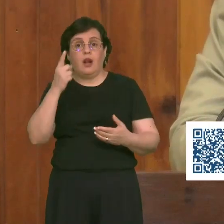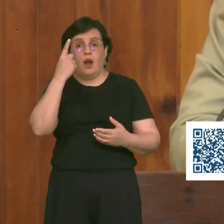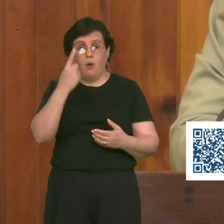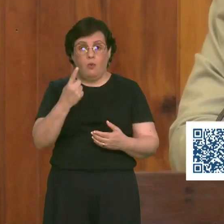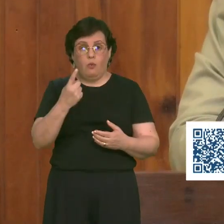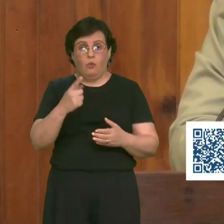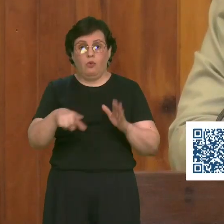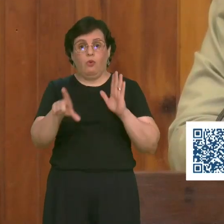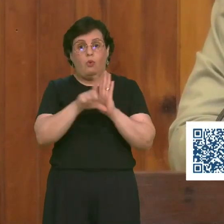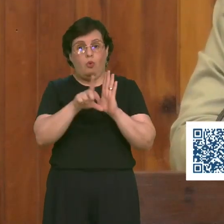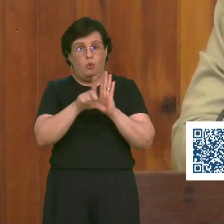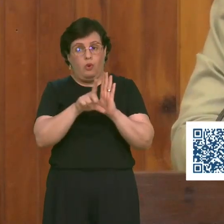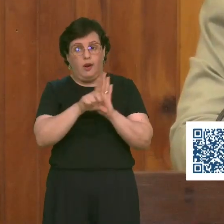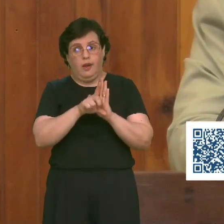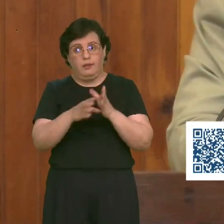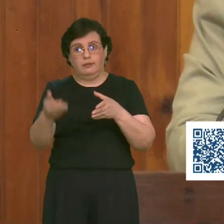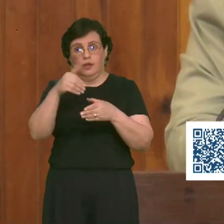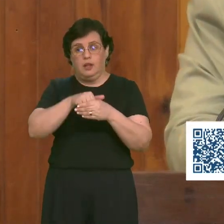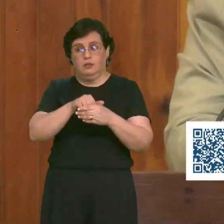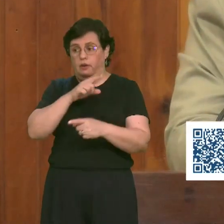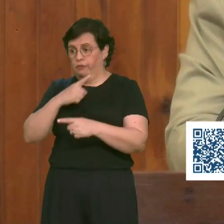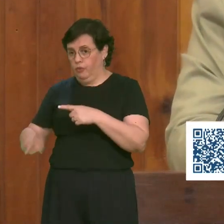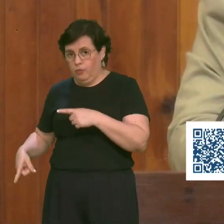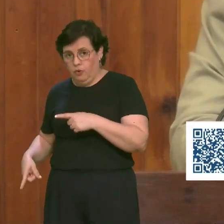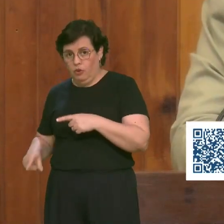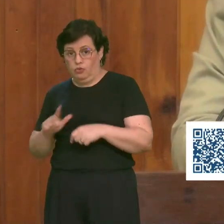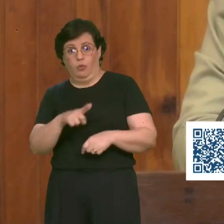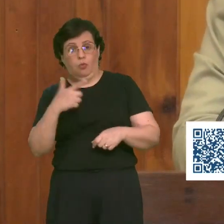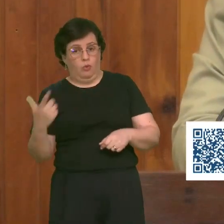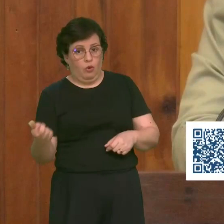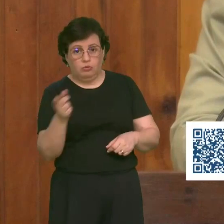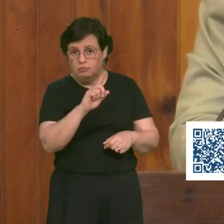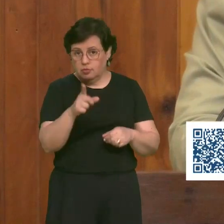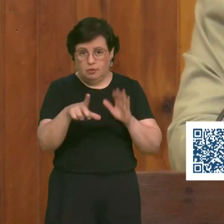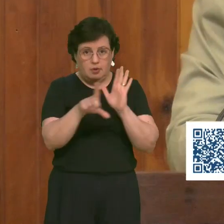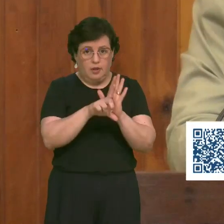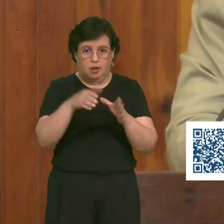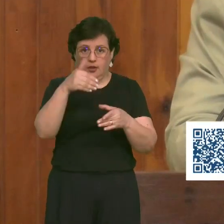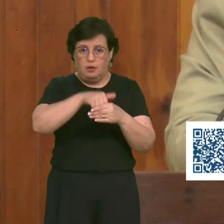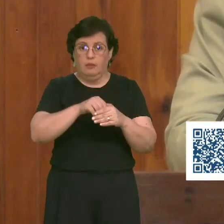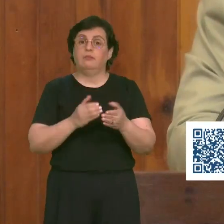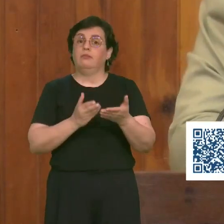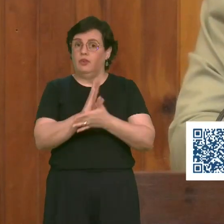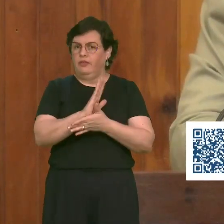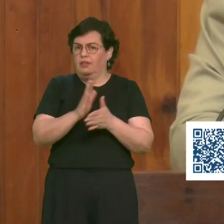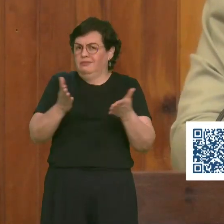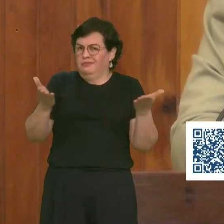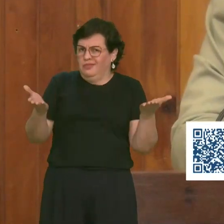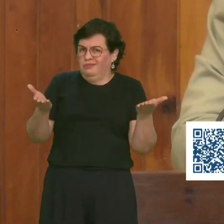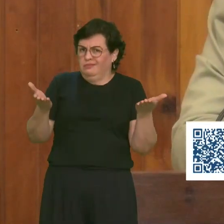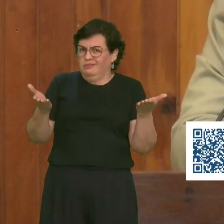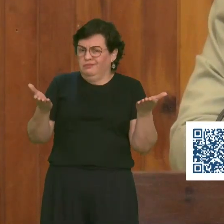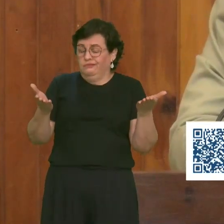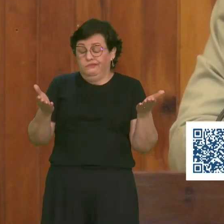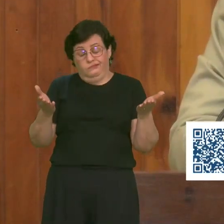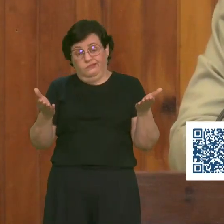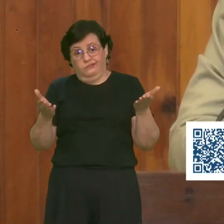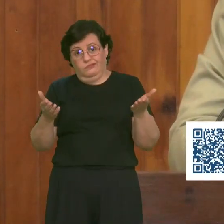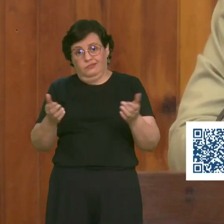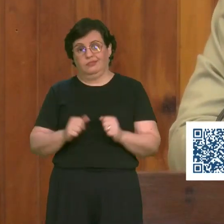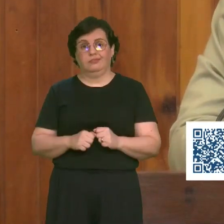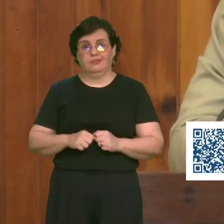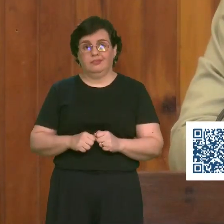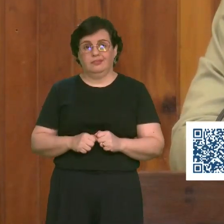aplicado a lei eleitoral e foi negado para outro não foi aplicada a lei eleitoral e foi aprovado então dois pesos e Duas